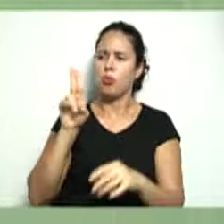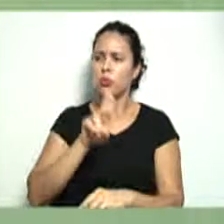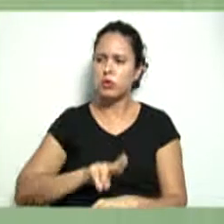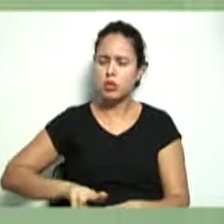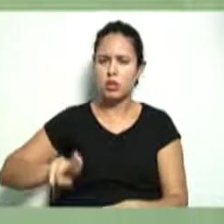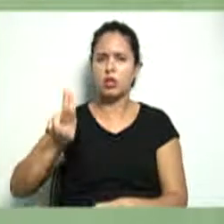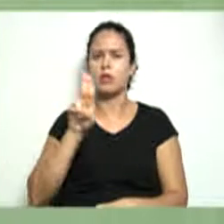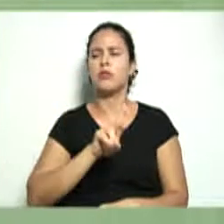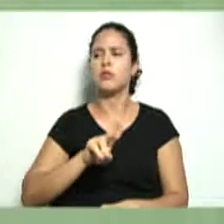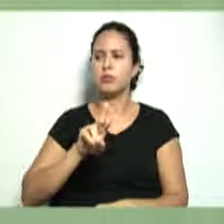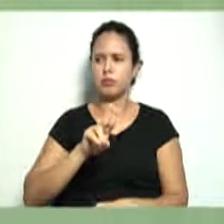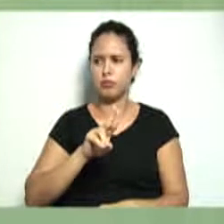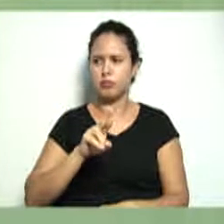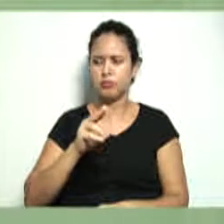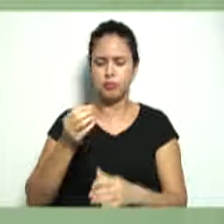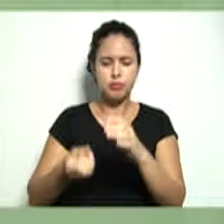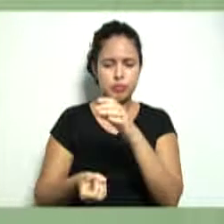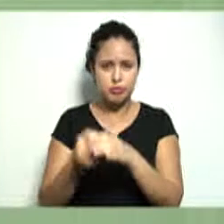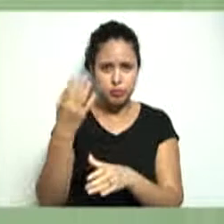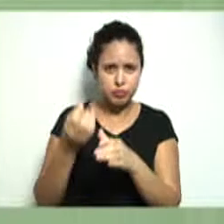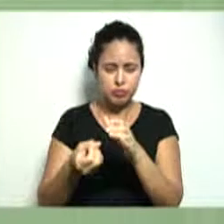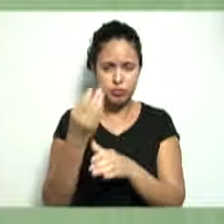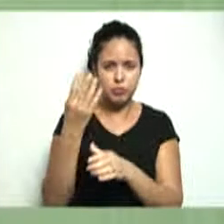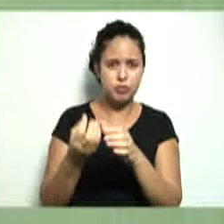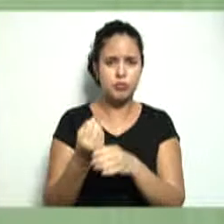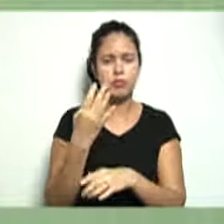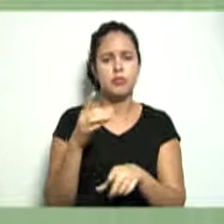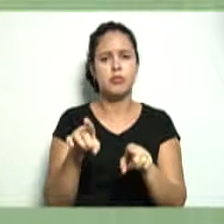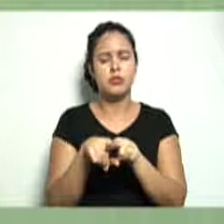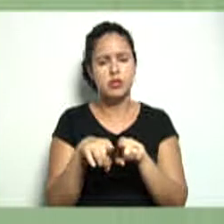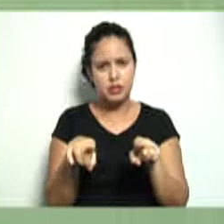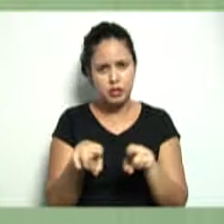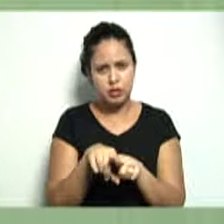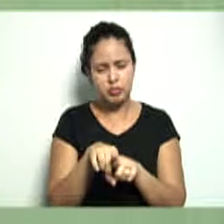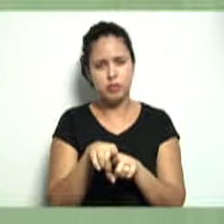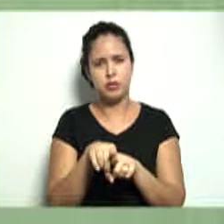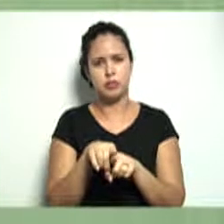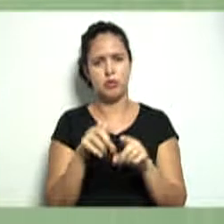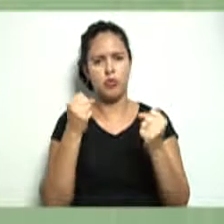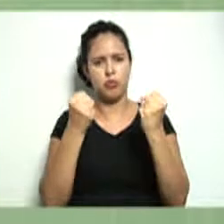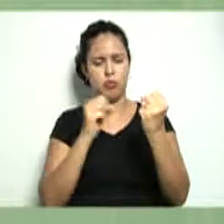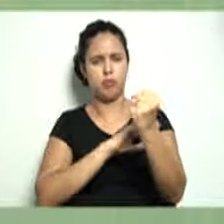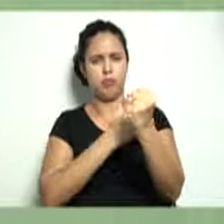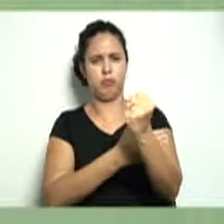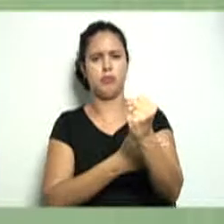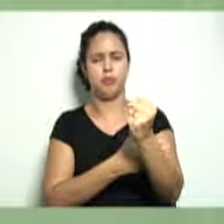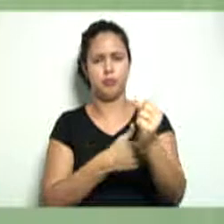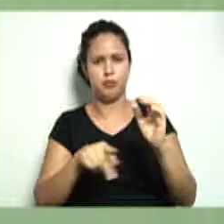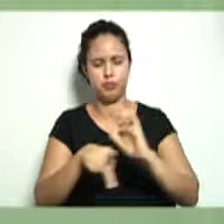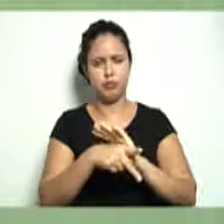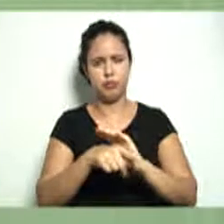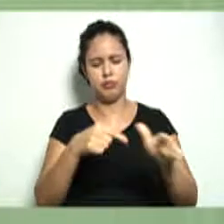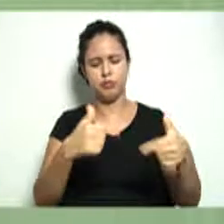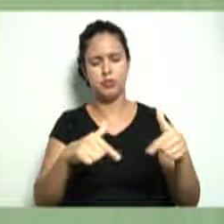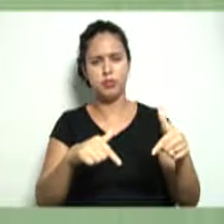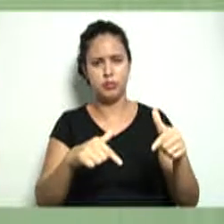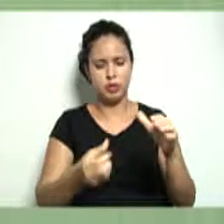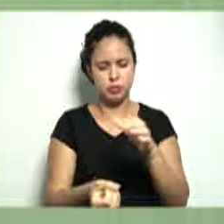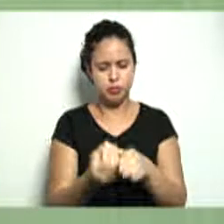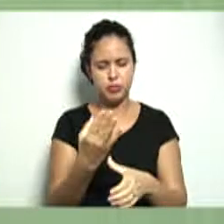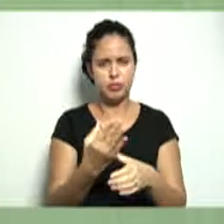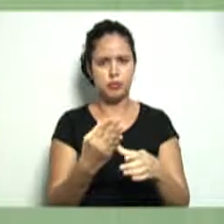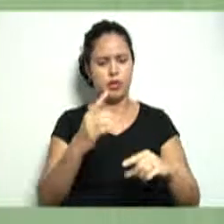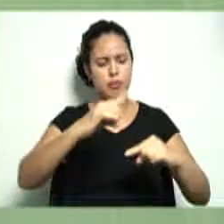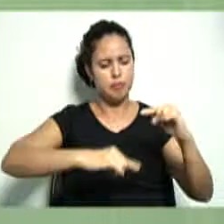de produção, lembra dos meios de produção? E a sua força de trabalho, produziam bens